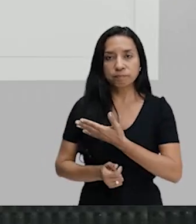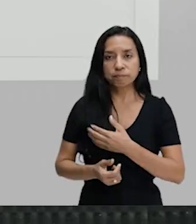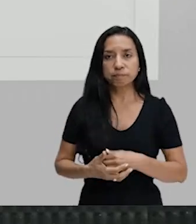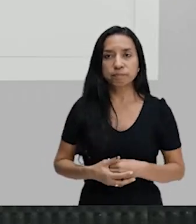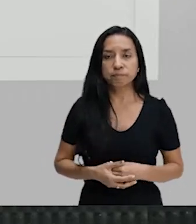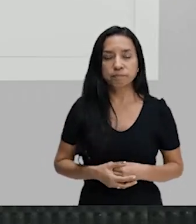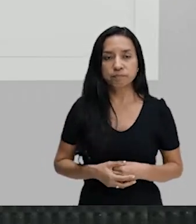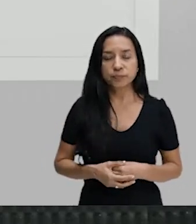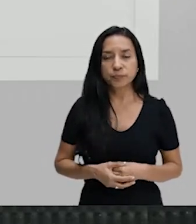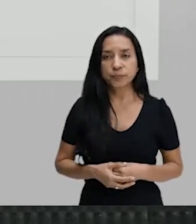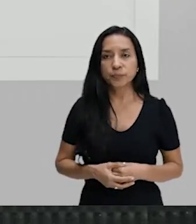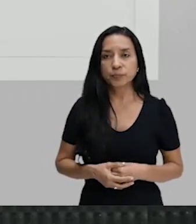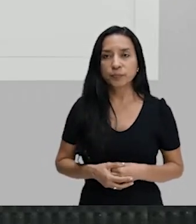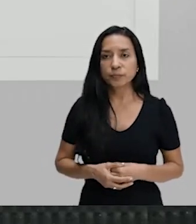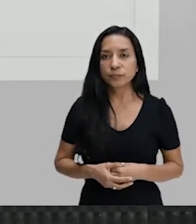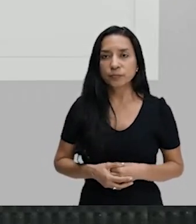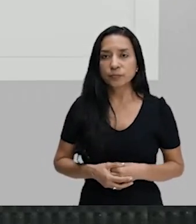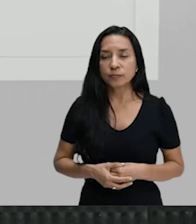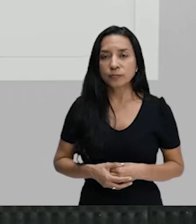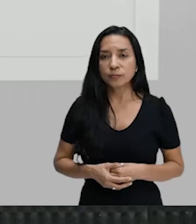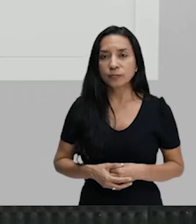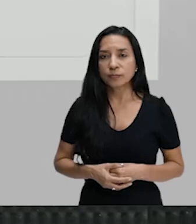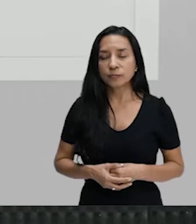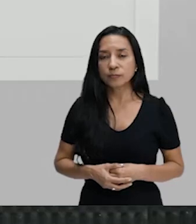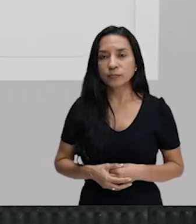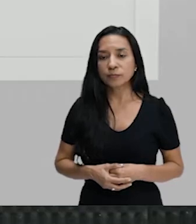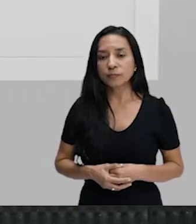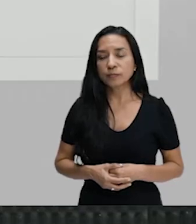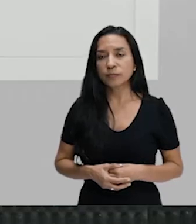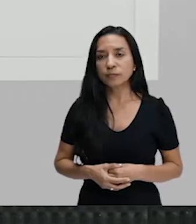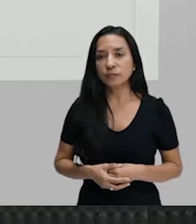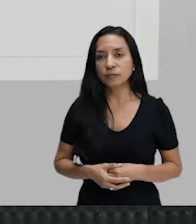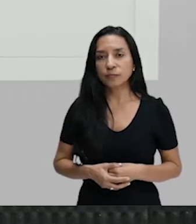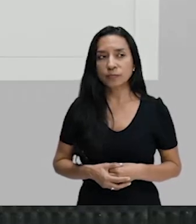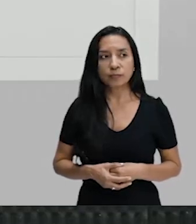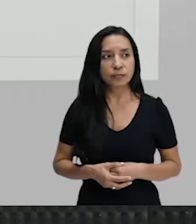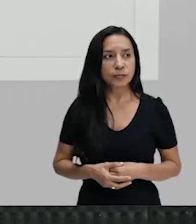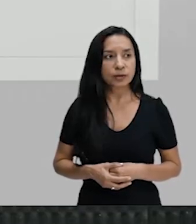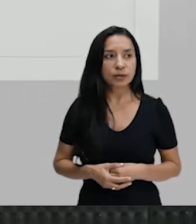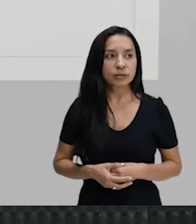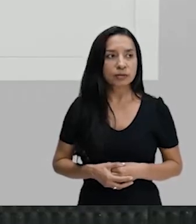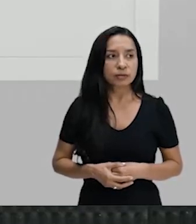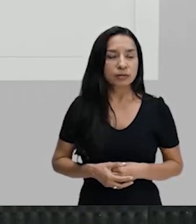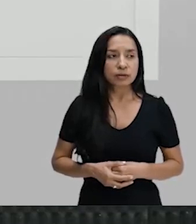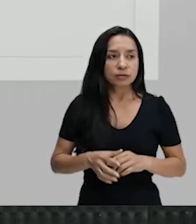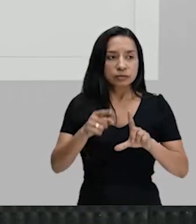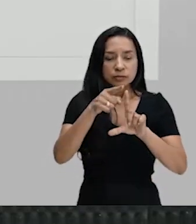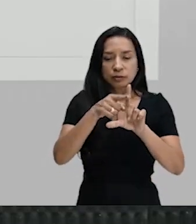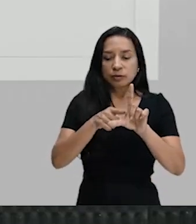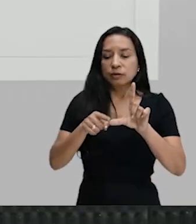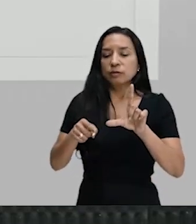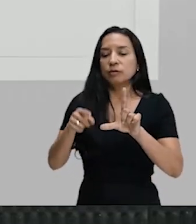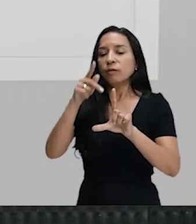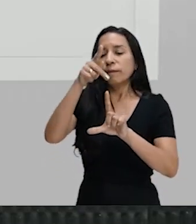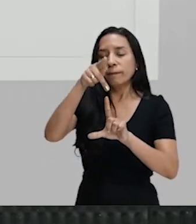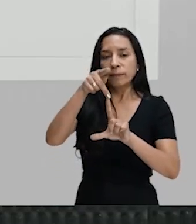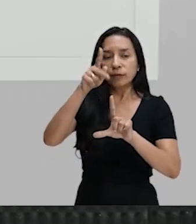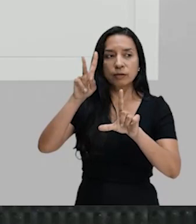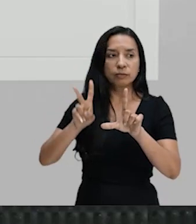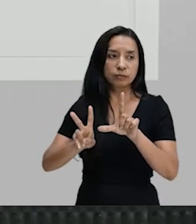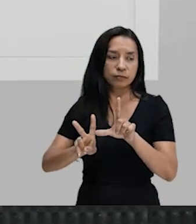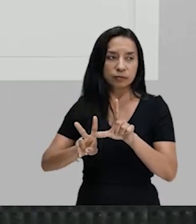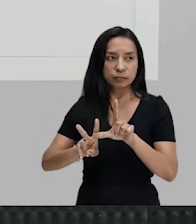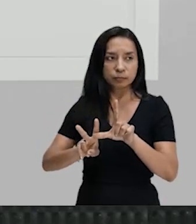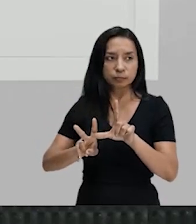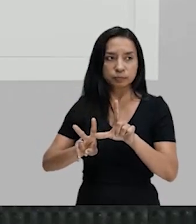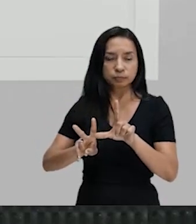Então volume e aqui pressão. Pressão por volume. Tá ok? Então o gráfico ele vai,